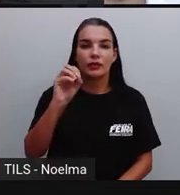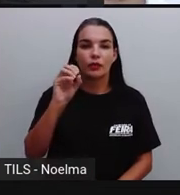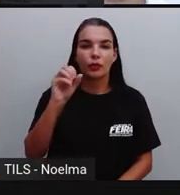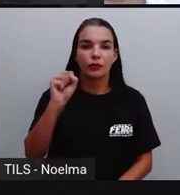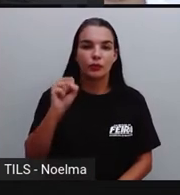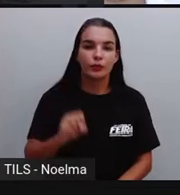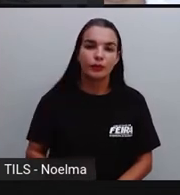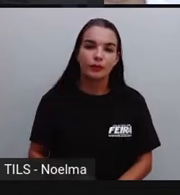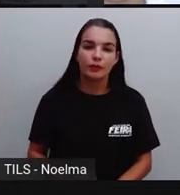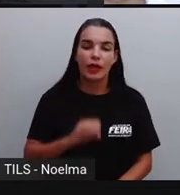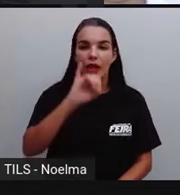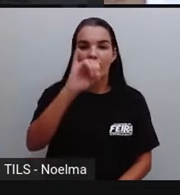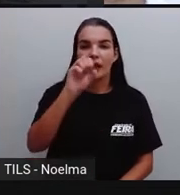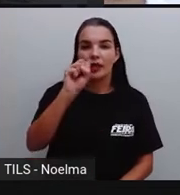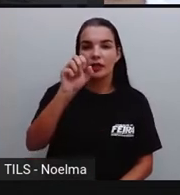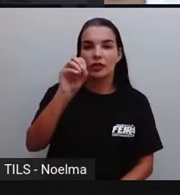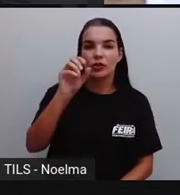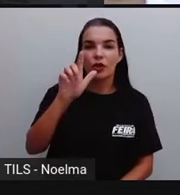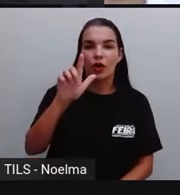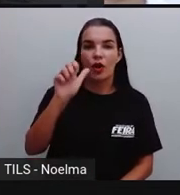gasoso,